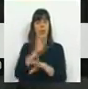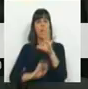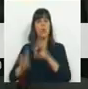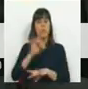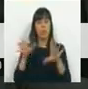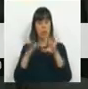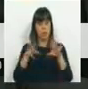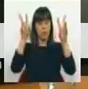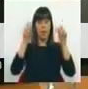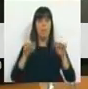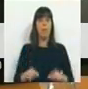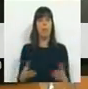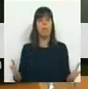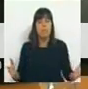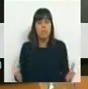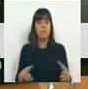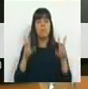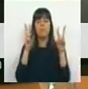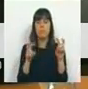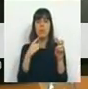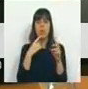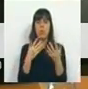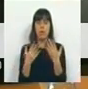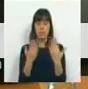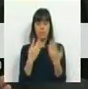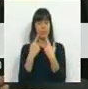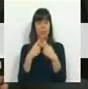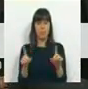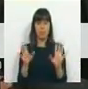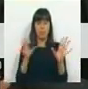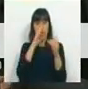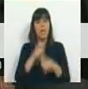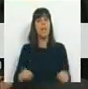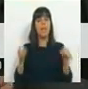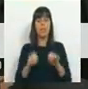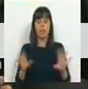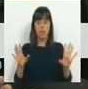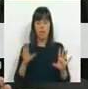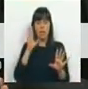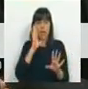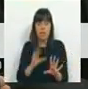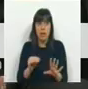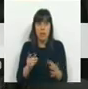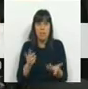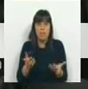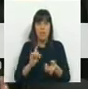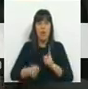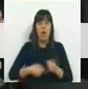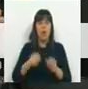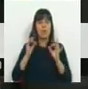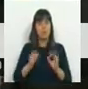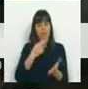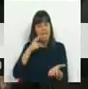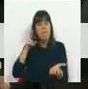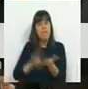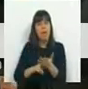europeu sobre esta matéria e, portanto, a matéria é extremamente controvertida e ninguém tem presente quais são